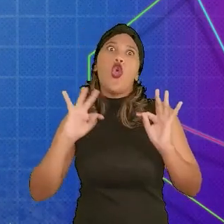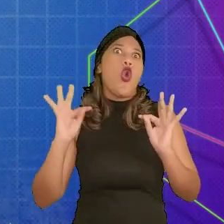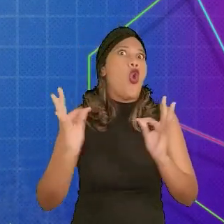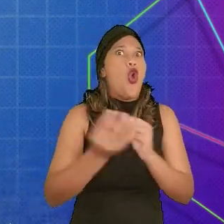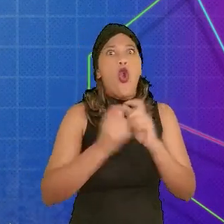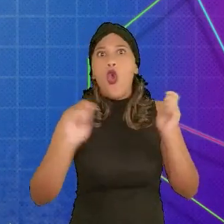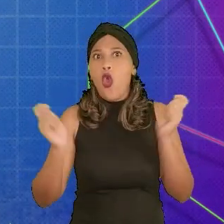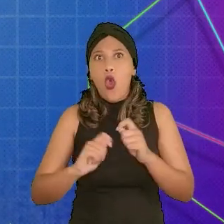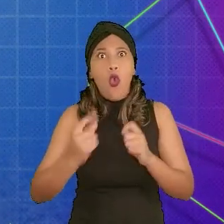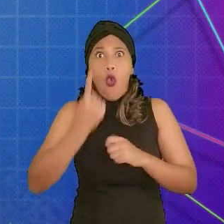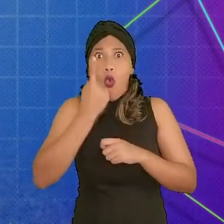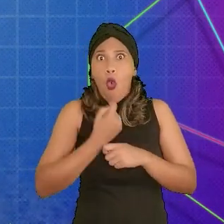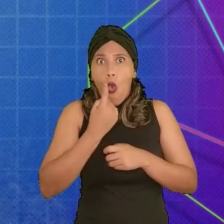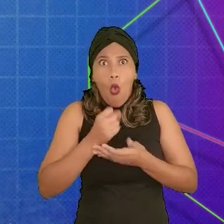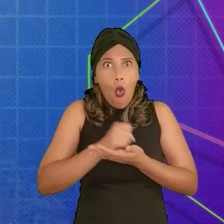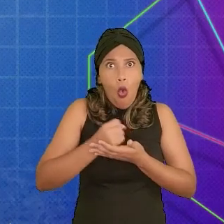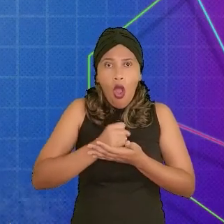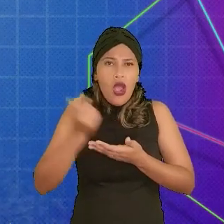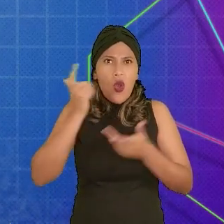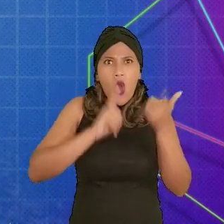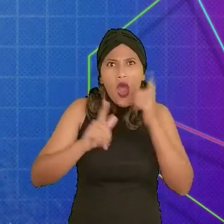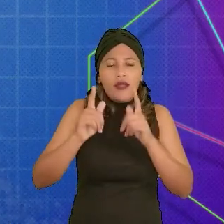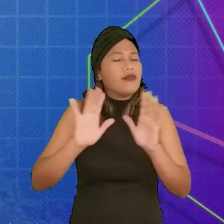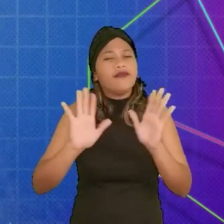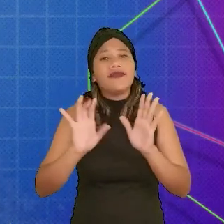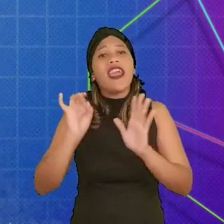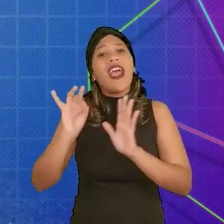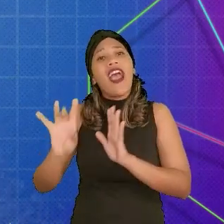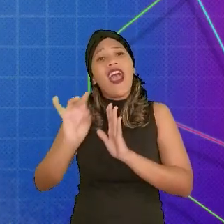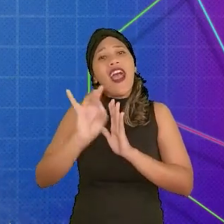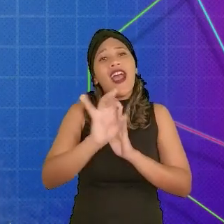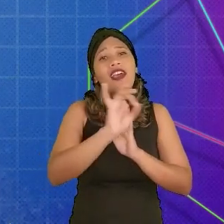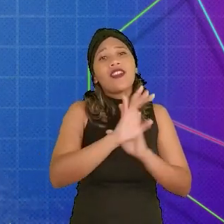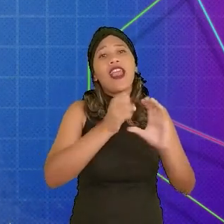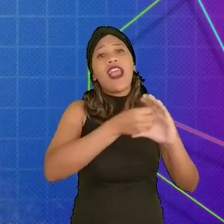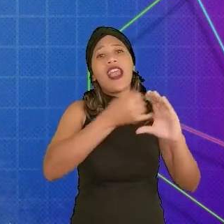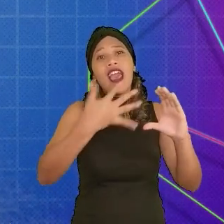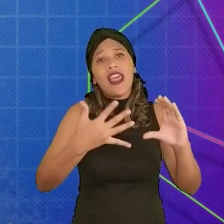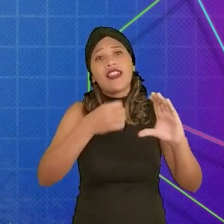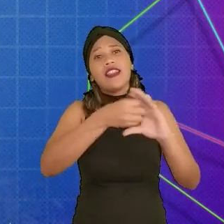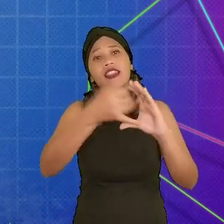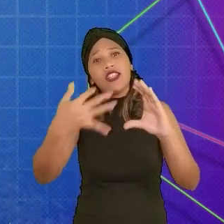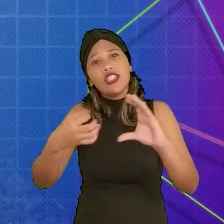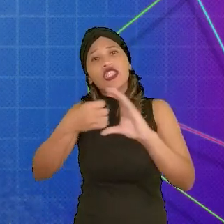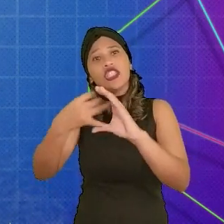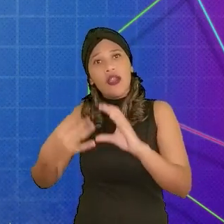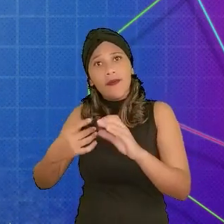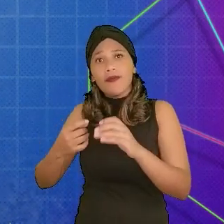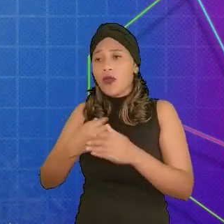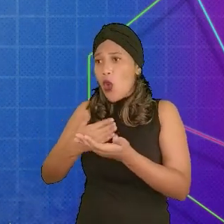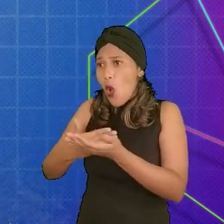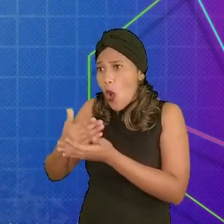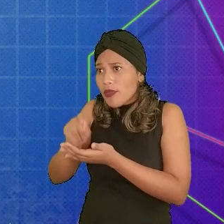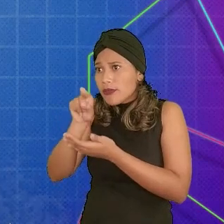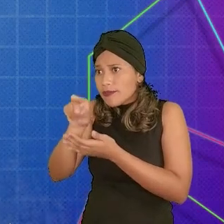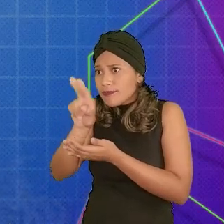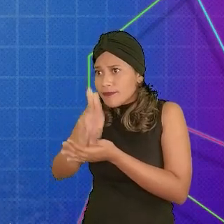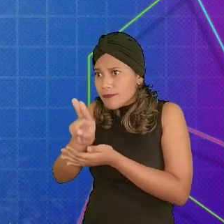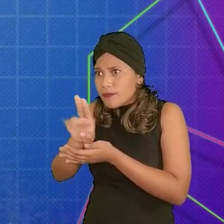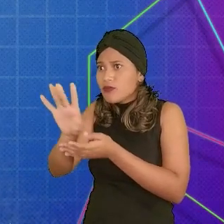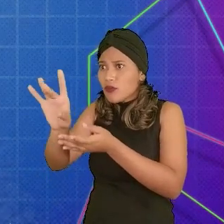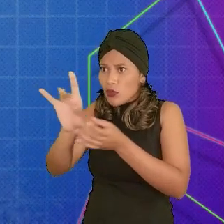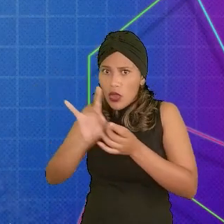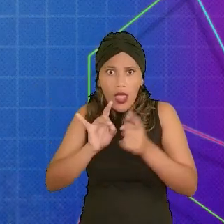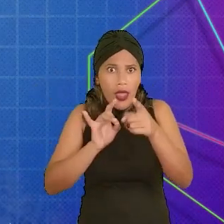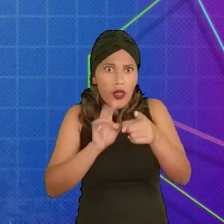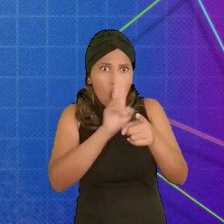jogos disponíveis. Então, cada um tem suas características e servem para determinados tipos de jogos. Assim, muitos jogos